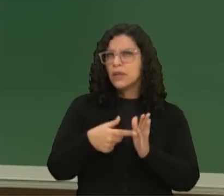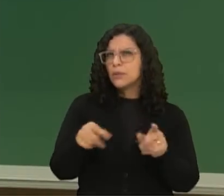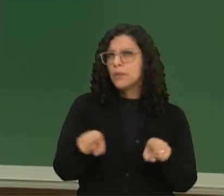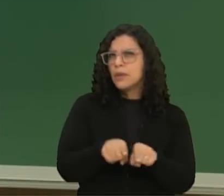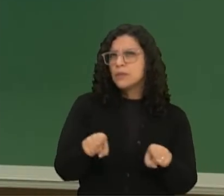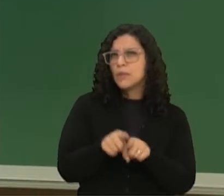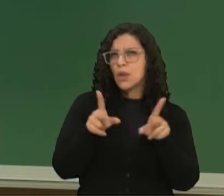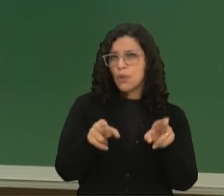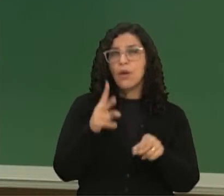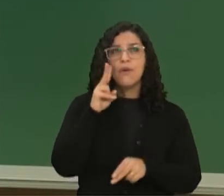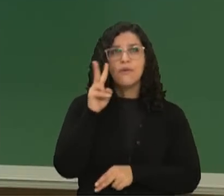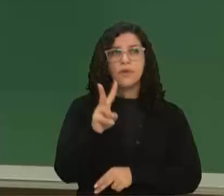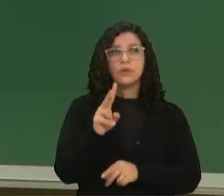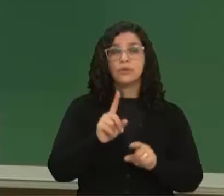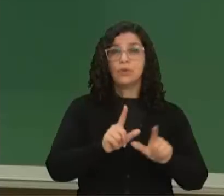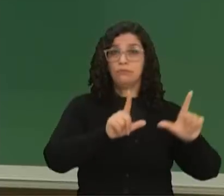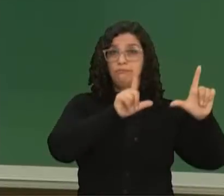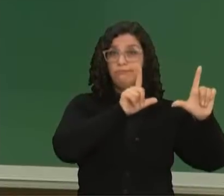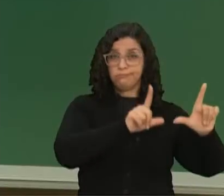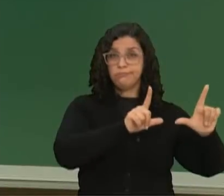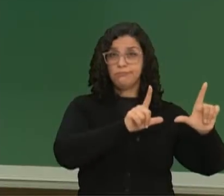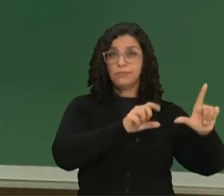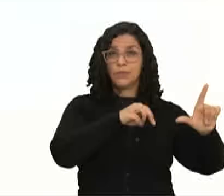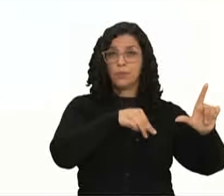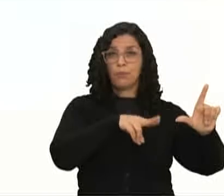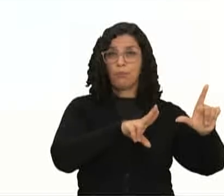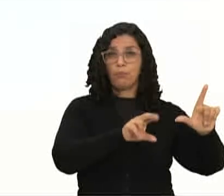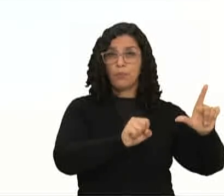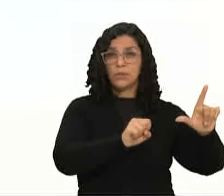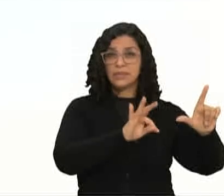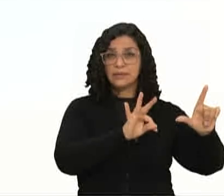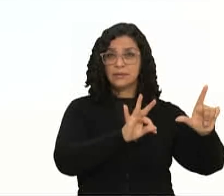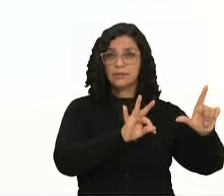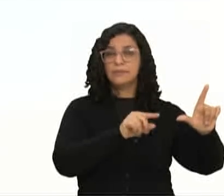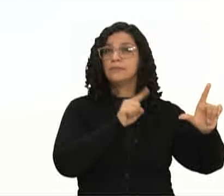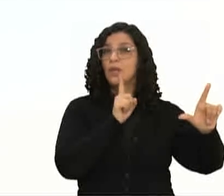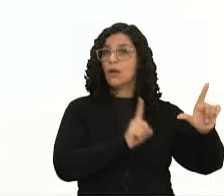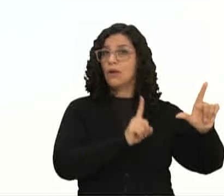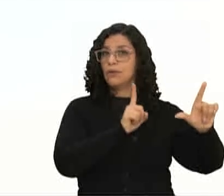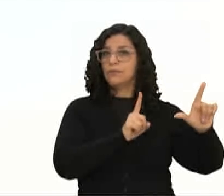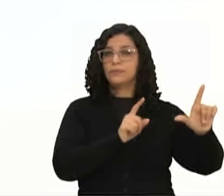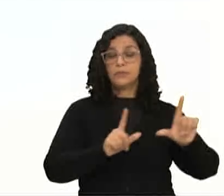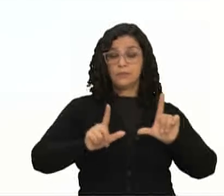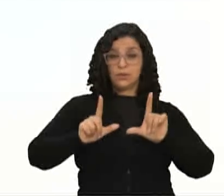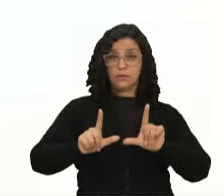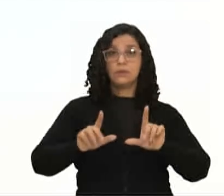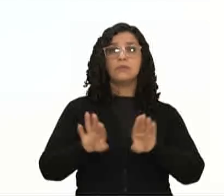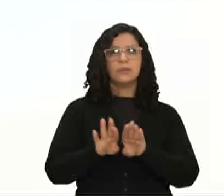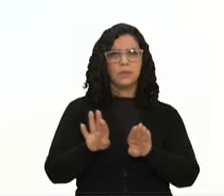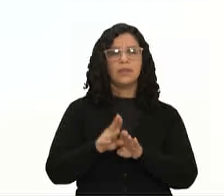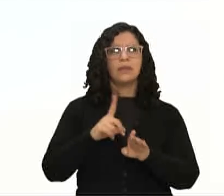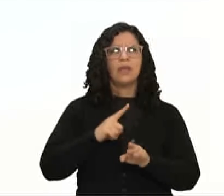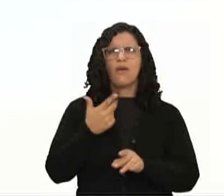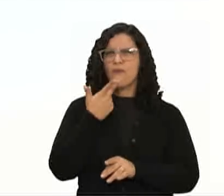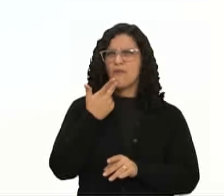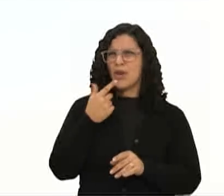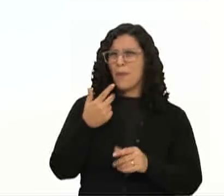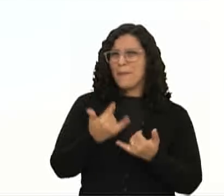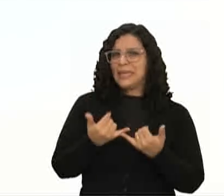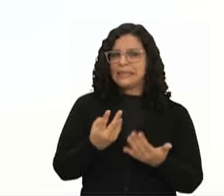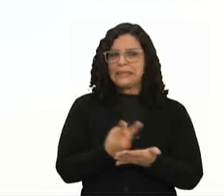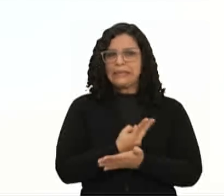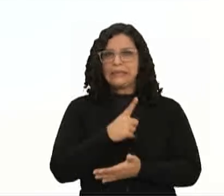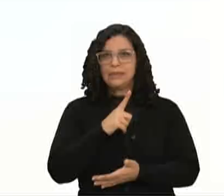sentido. Vejam só, a gente aparece o must lá no primeiro quadrinho, ó. I must be doing this wrong. Eu devo estar fazendo isso